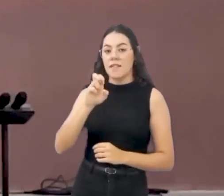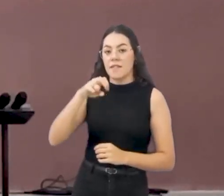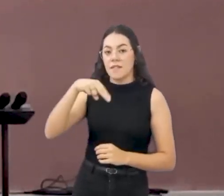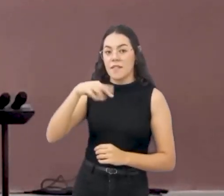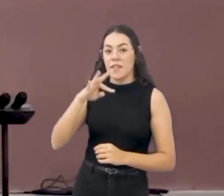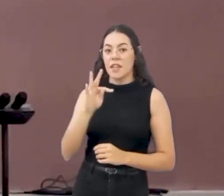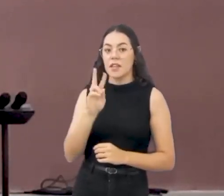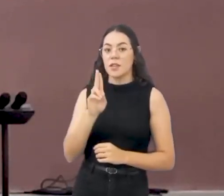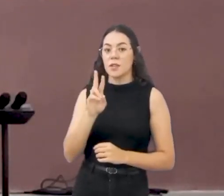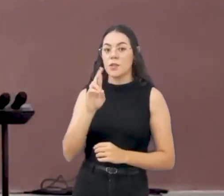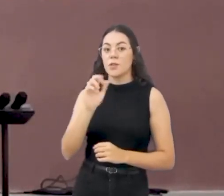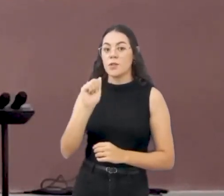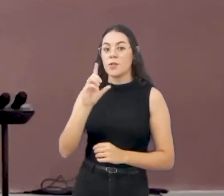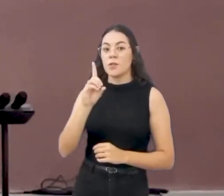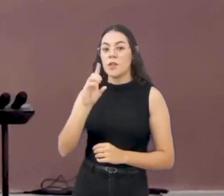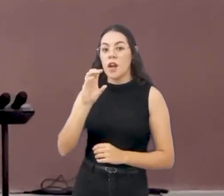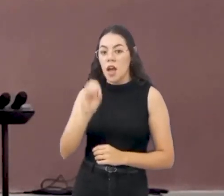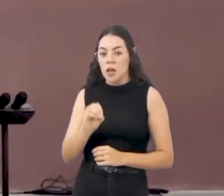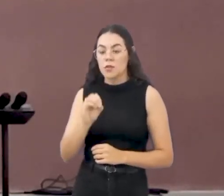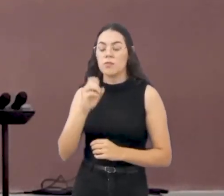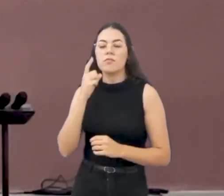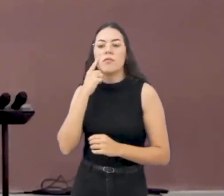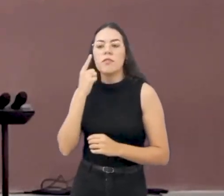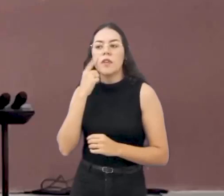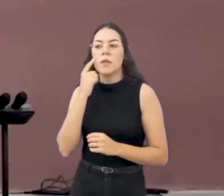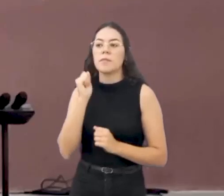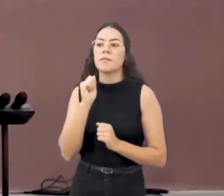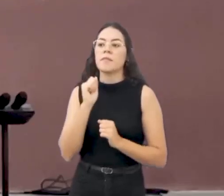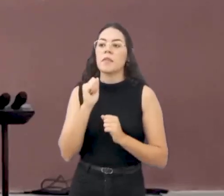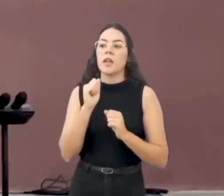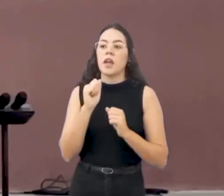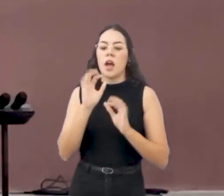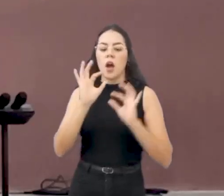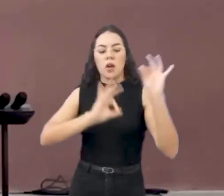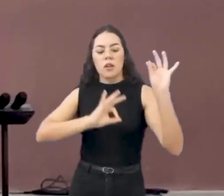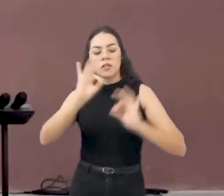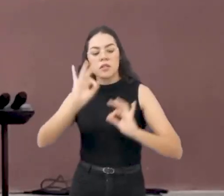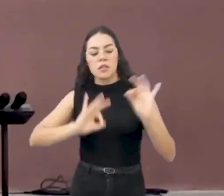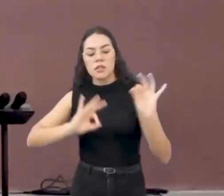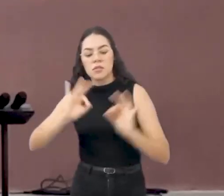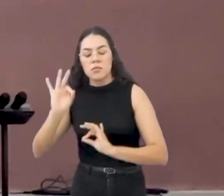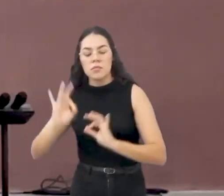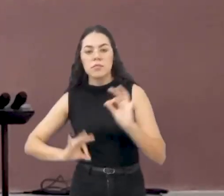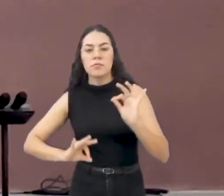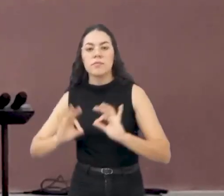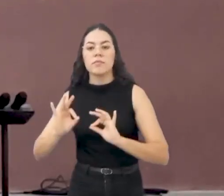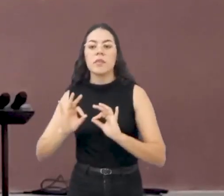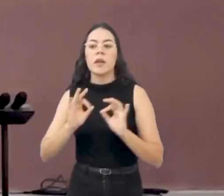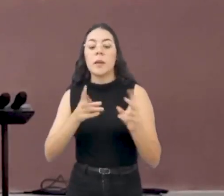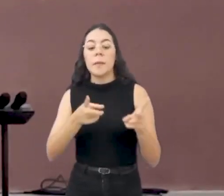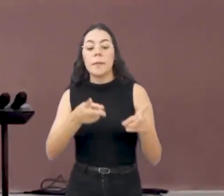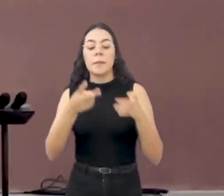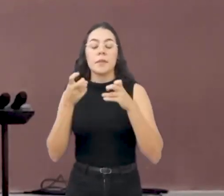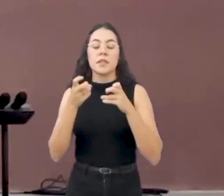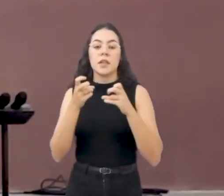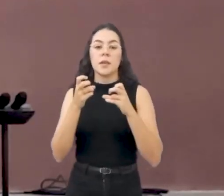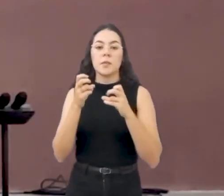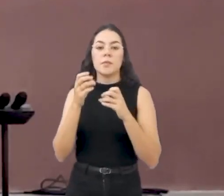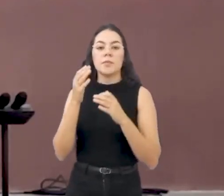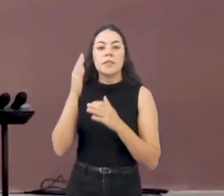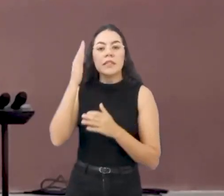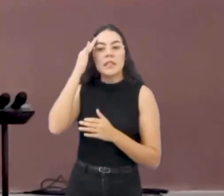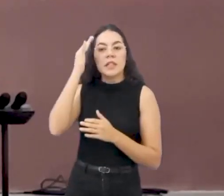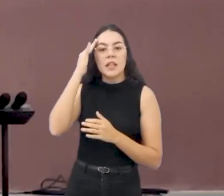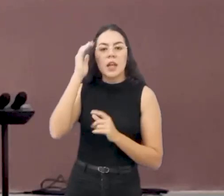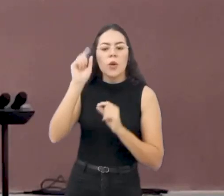Quando olhamos para o estabelecimento do plano divino, nós podemos compreender um pouco do que